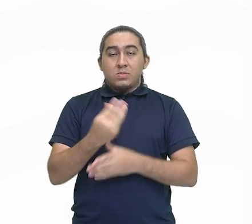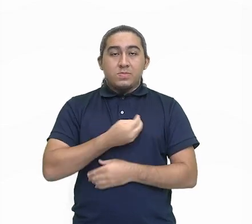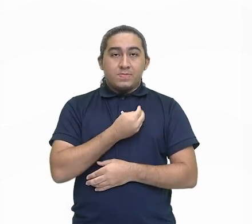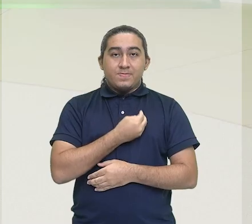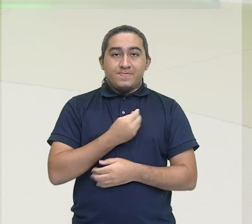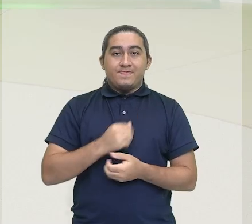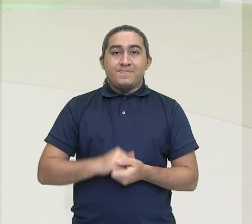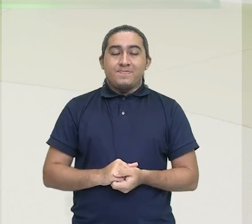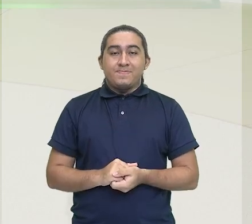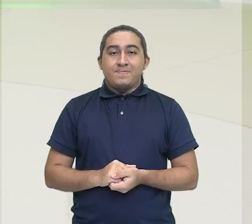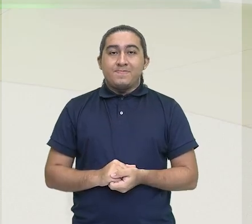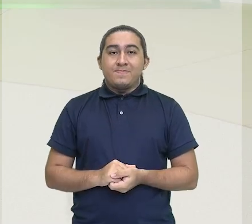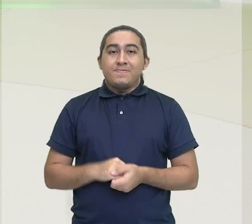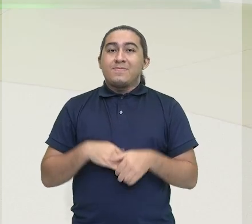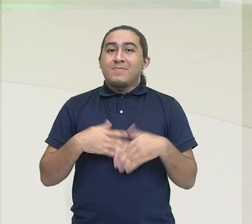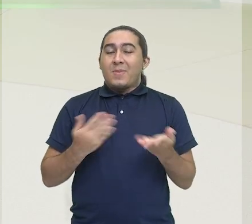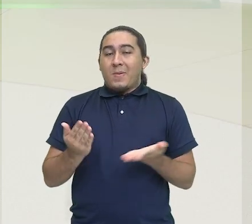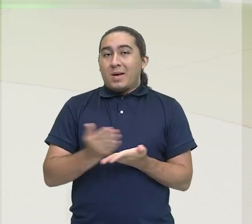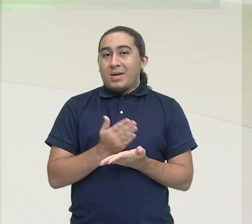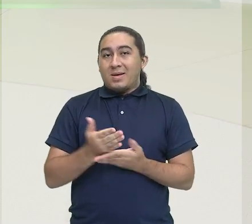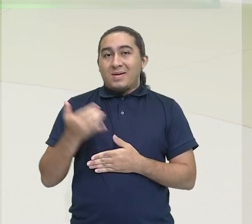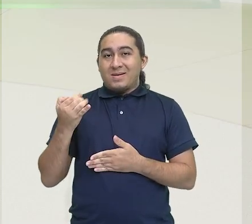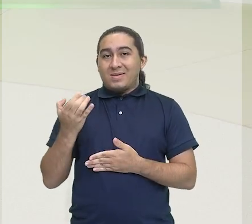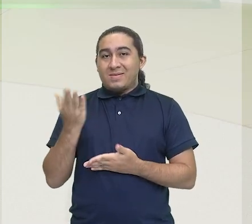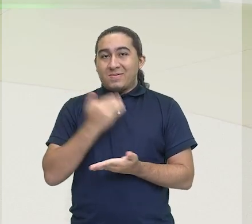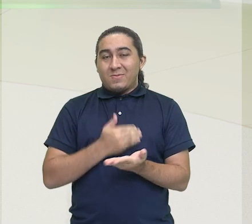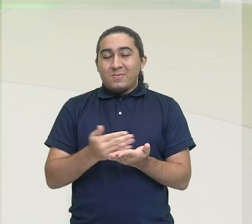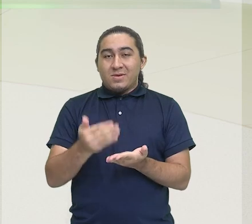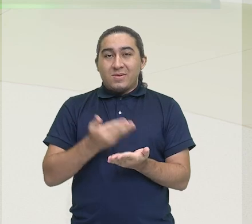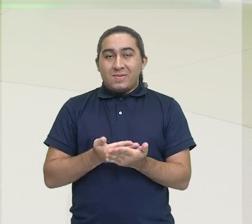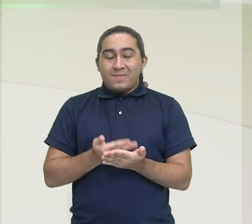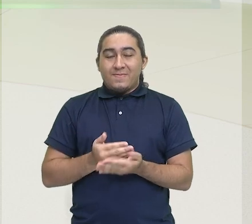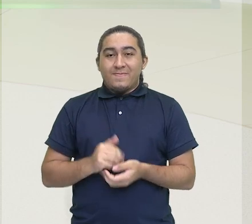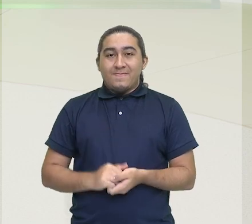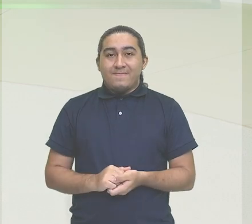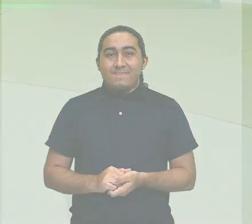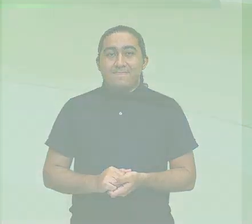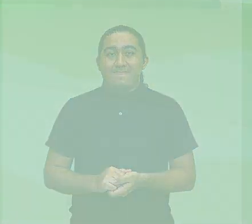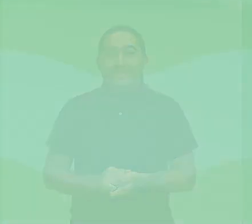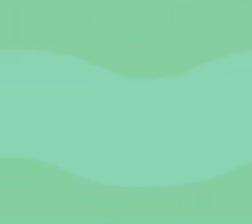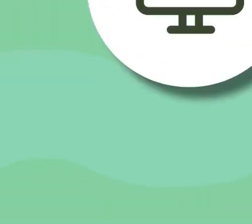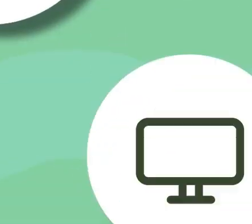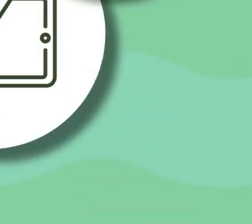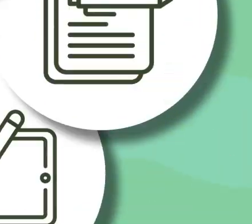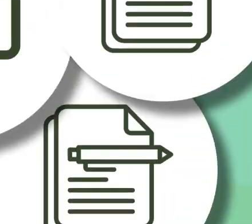espécies. Então, caderno e caneta na mão e vamos para a nossa aula.